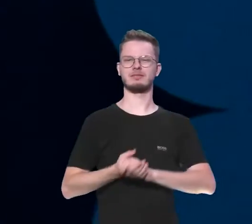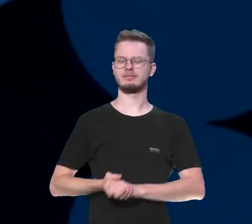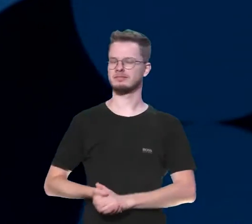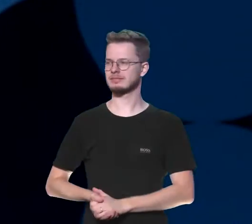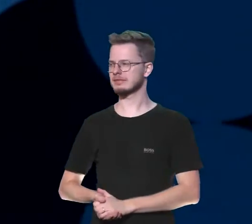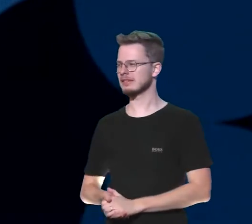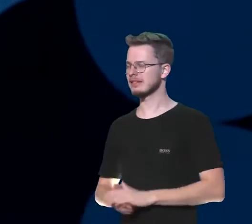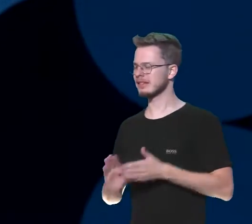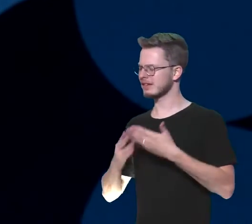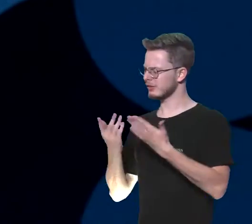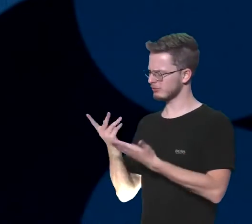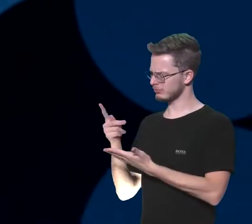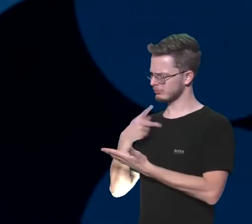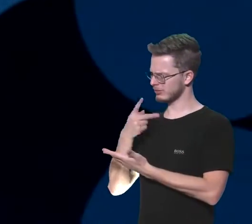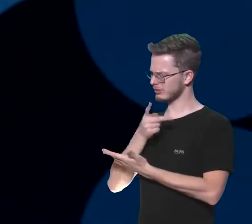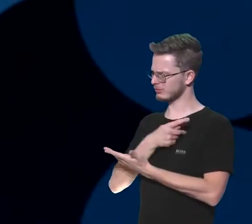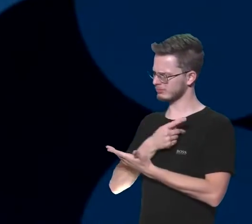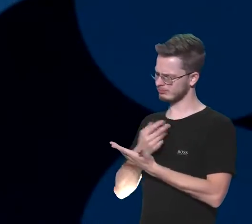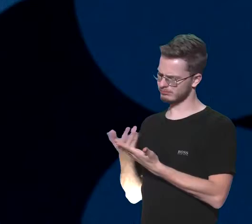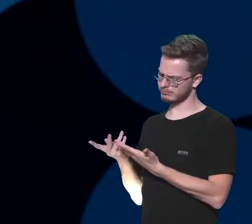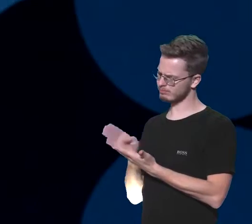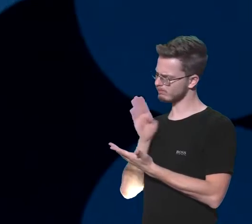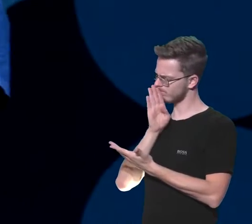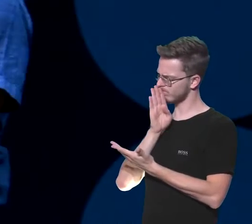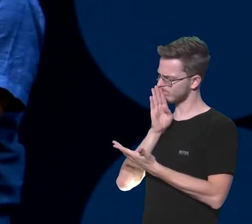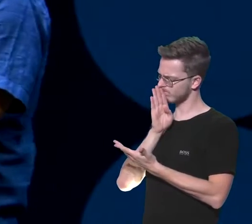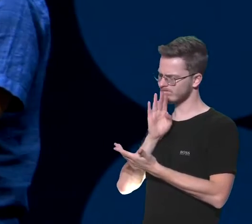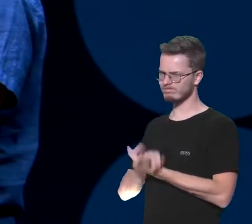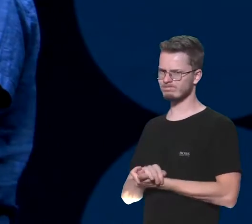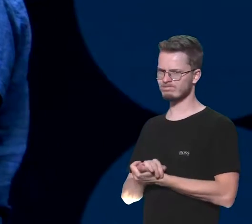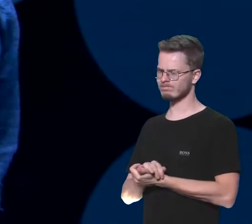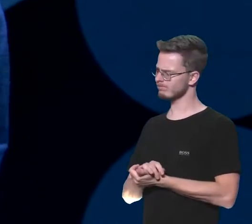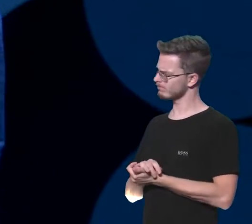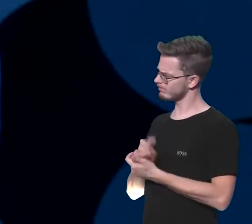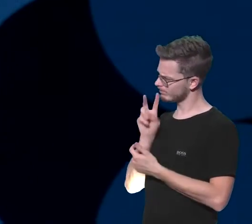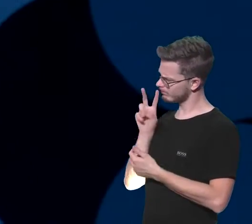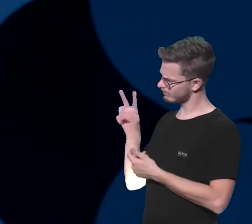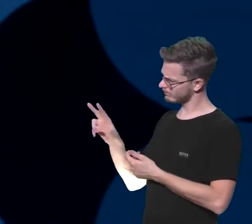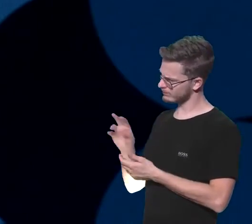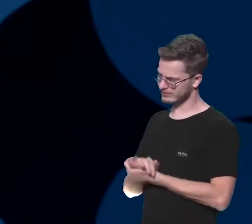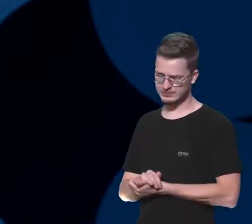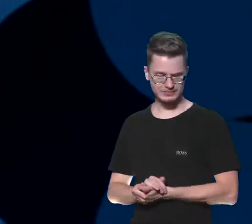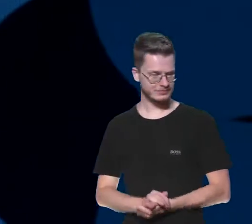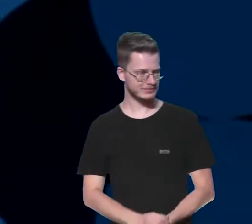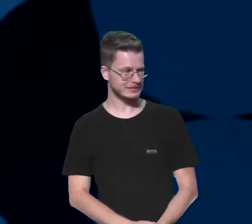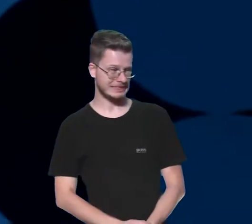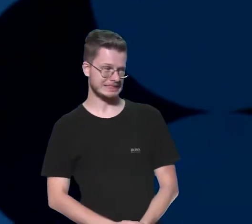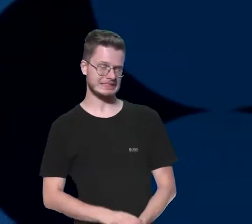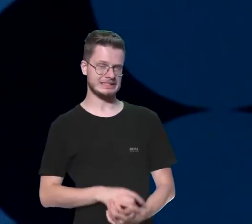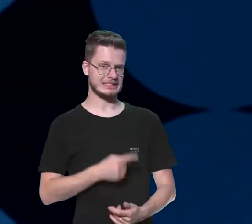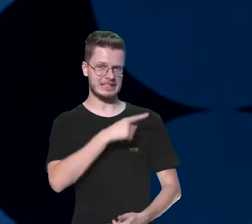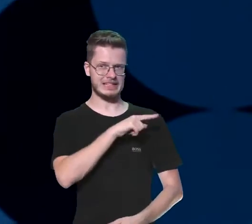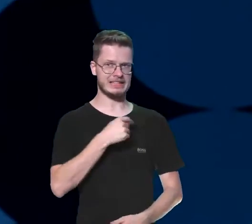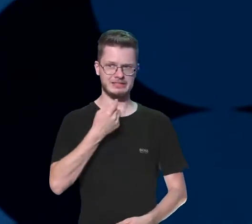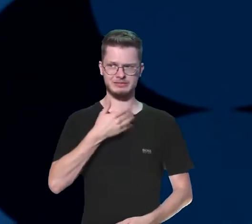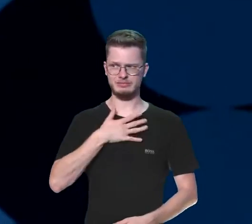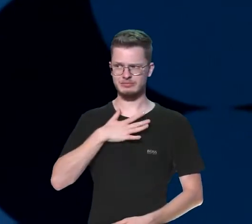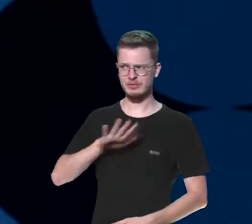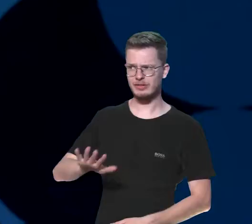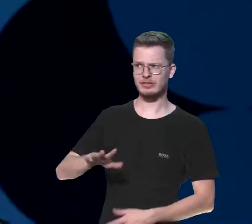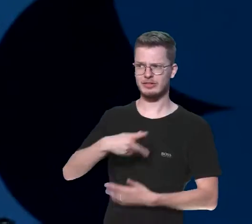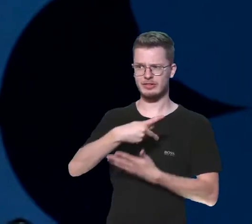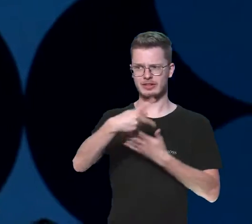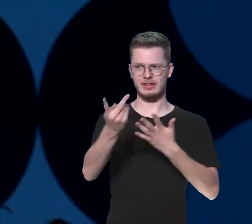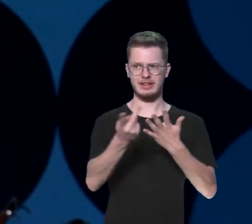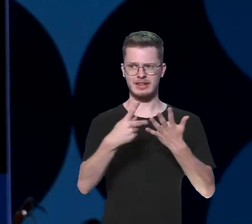aquele silêncio esquisito assim, né? E ele ficou me olhando, eu falei, ele não gostou do meu desenho, né? Eu já sabia que eu não era